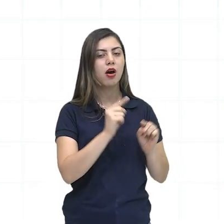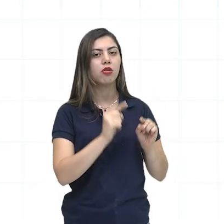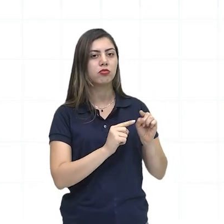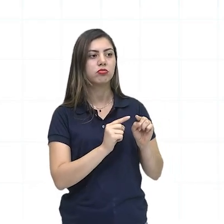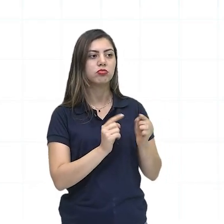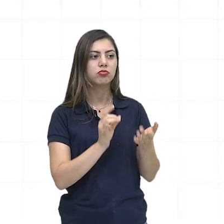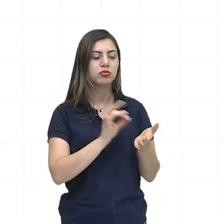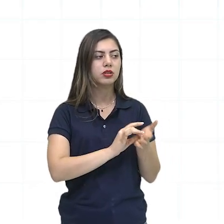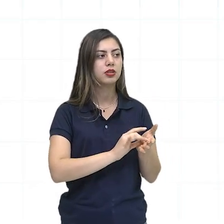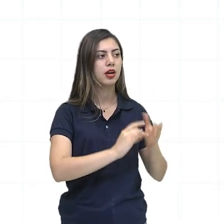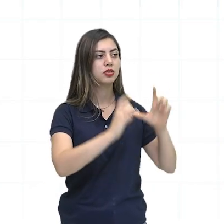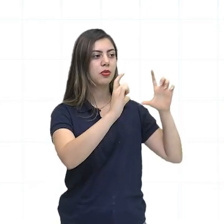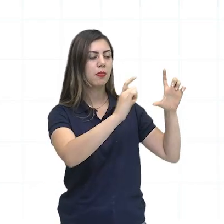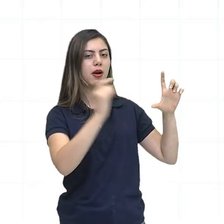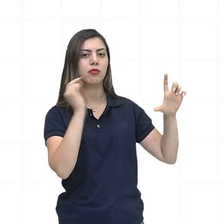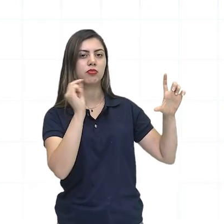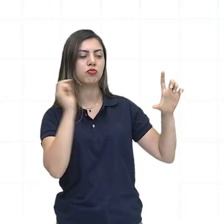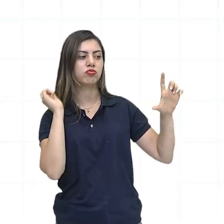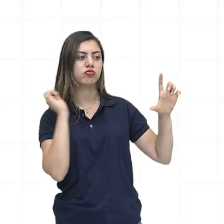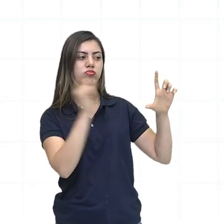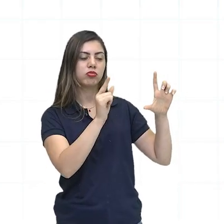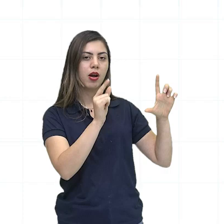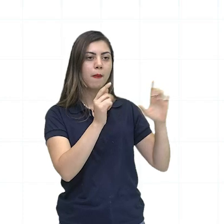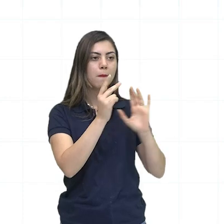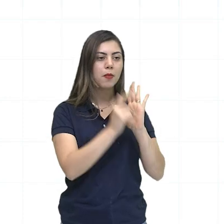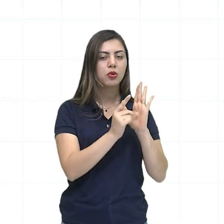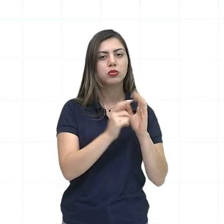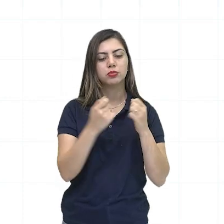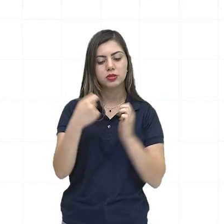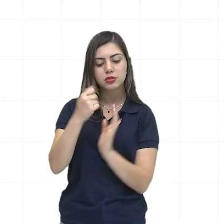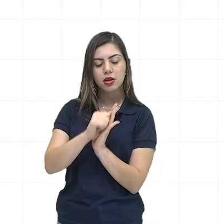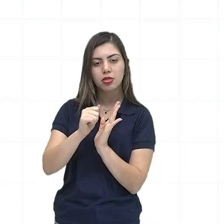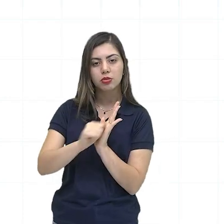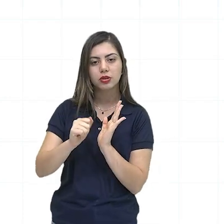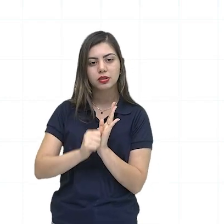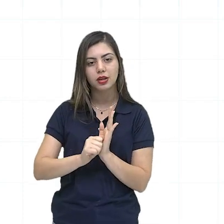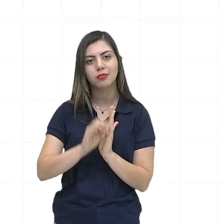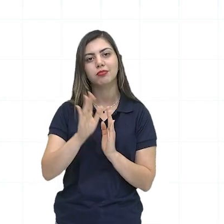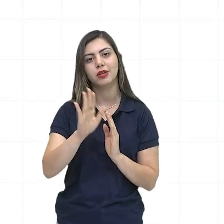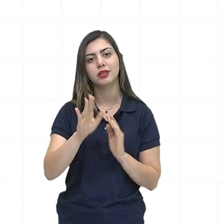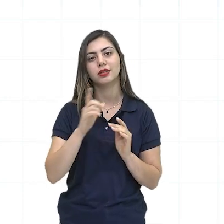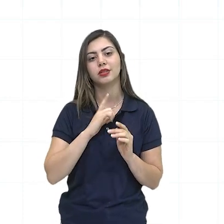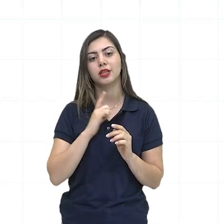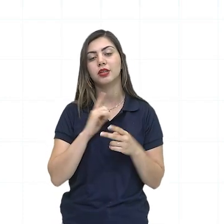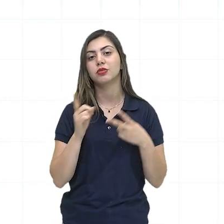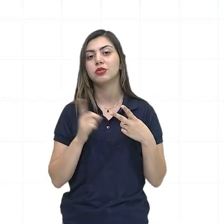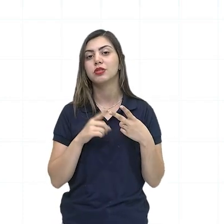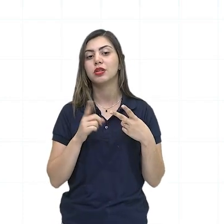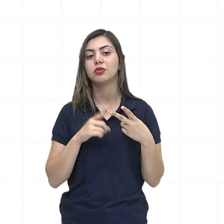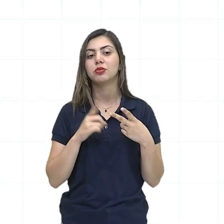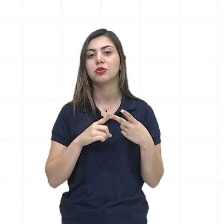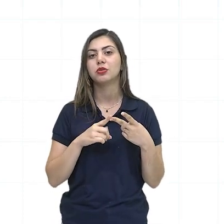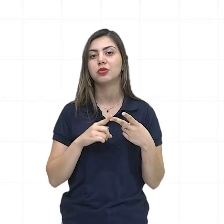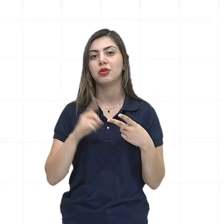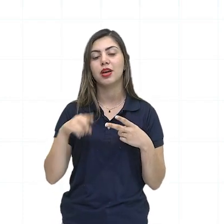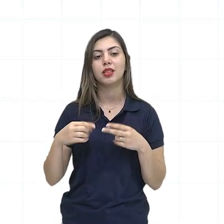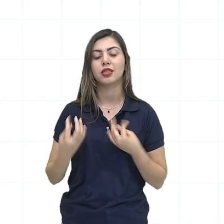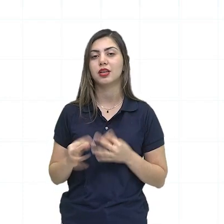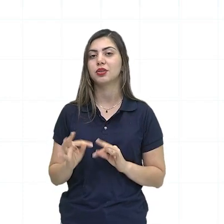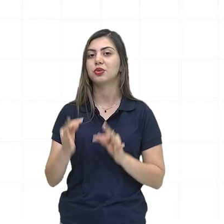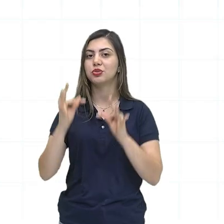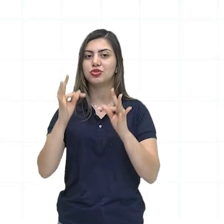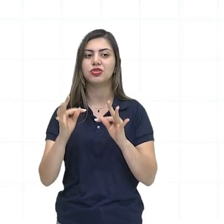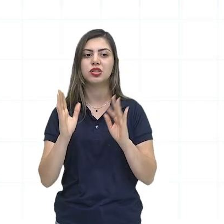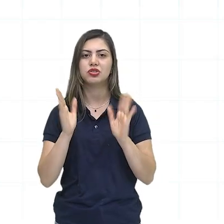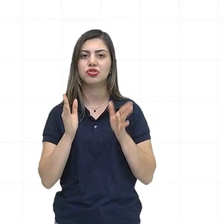contabilizar a pontuação de forma manual ou anotando, né? E nós também temos aí os eletrônicos que já marcam ali para